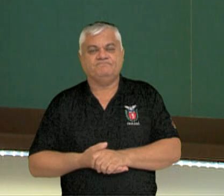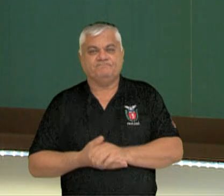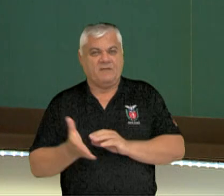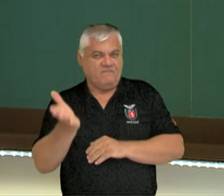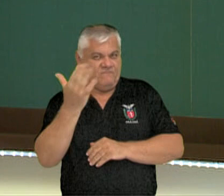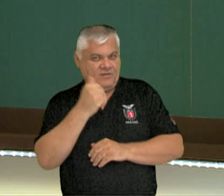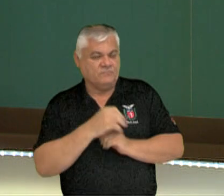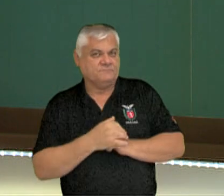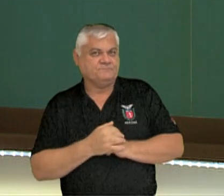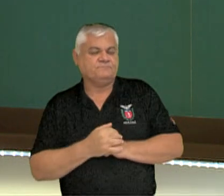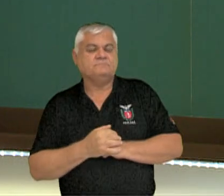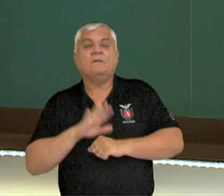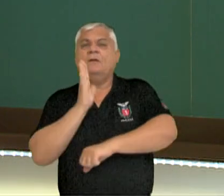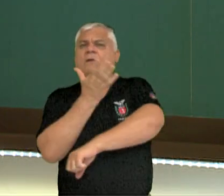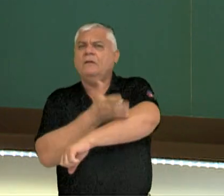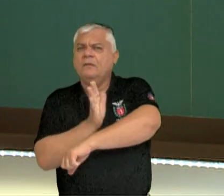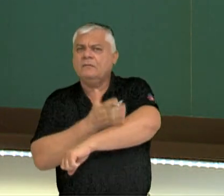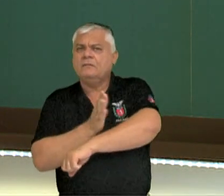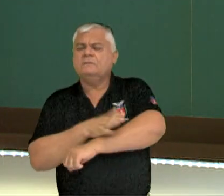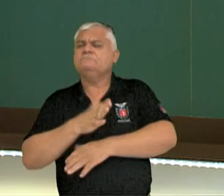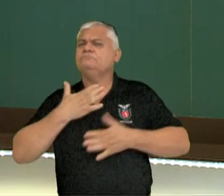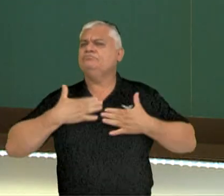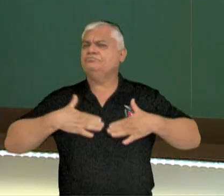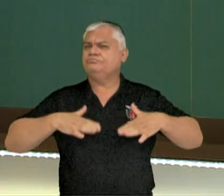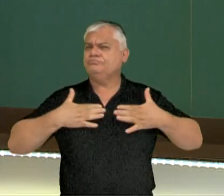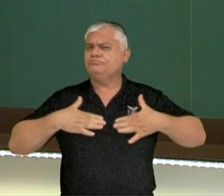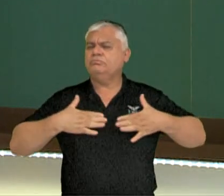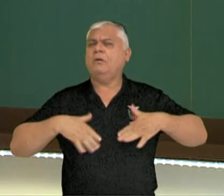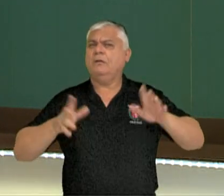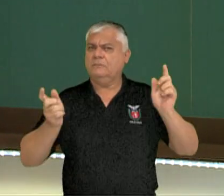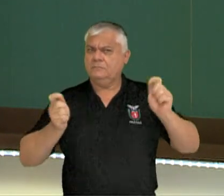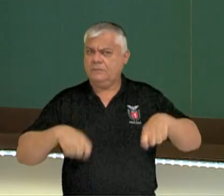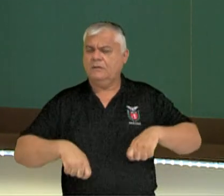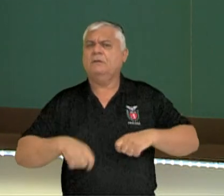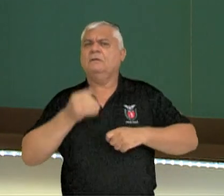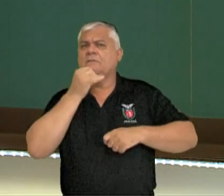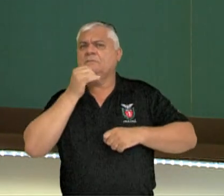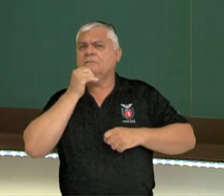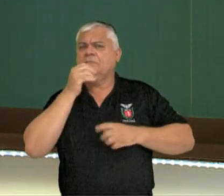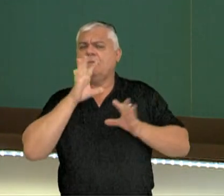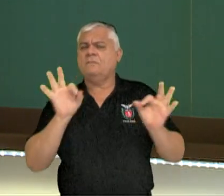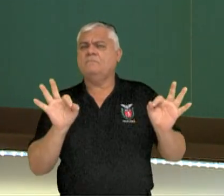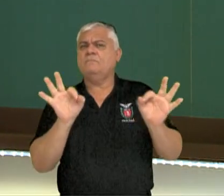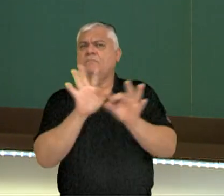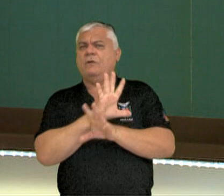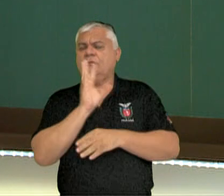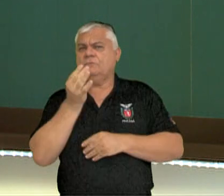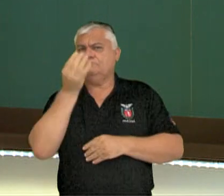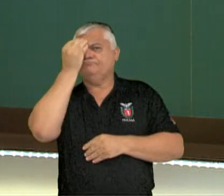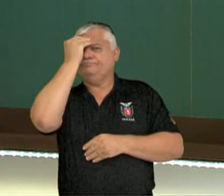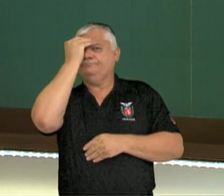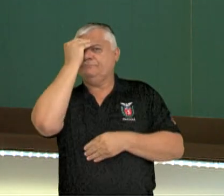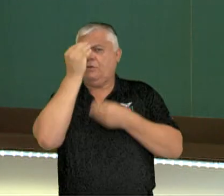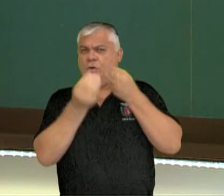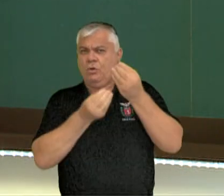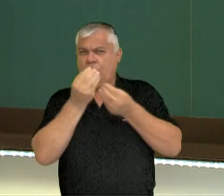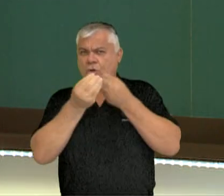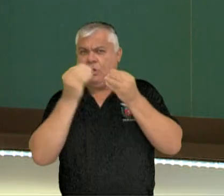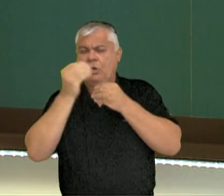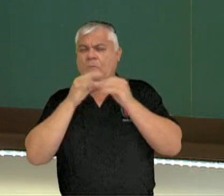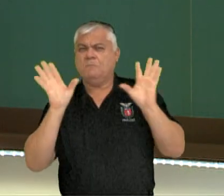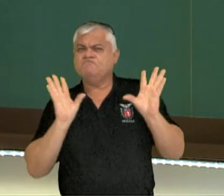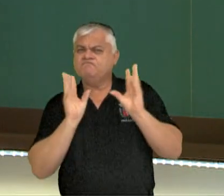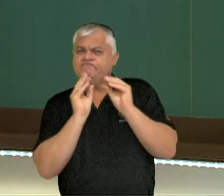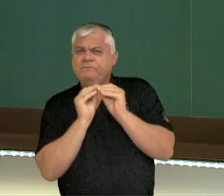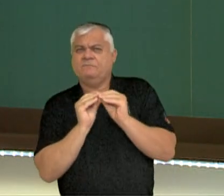Vamos lá então, pessoal, esse exercício com bastante tranquilidade para a gente poder resolver e poder fixar bem essa redução de ângulos